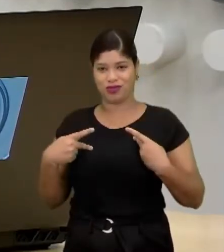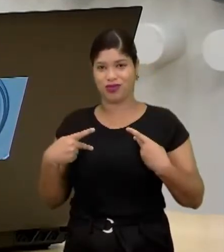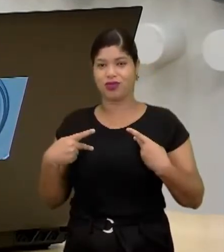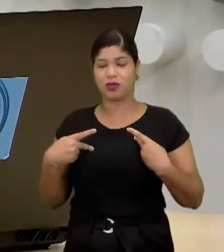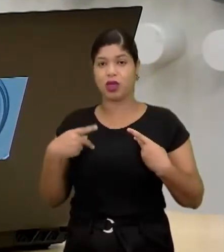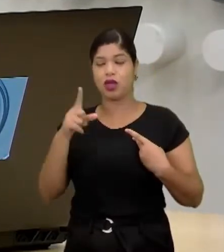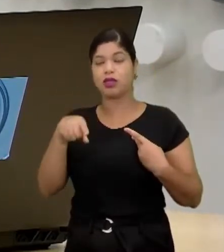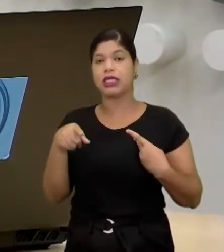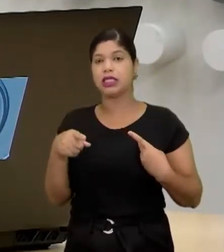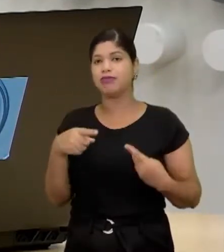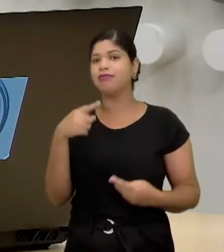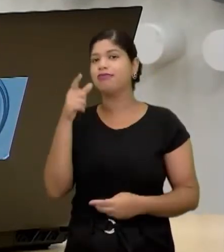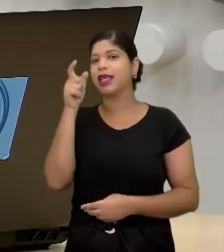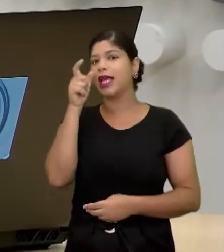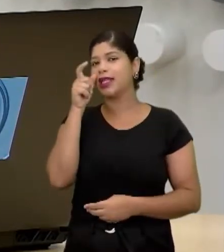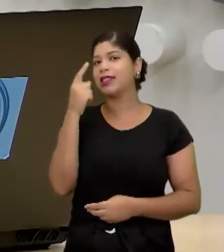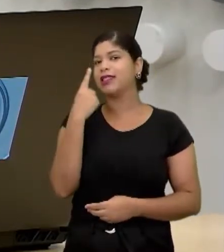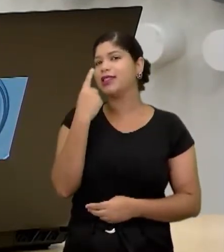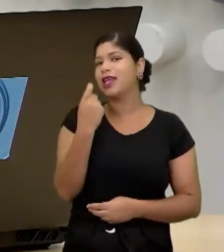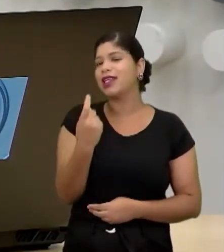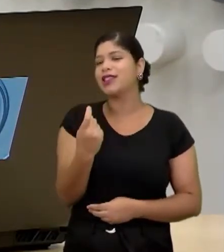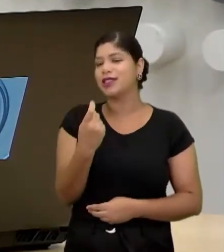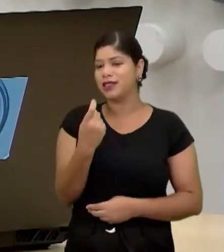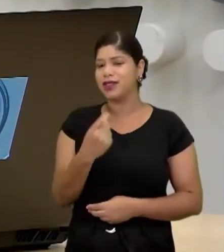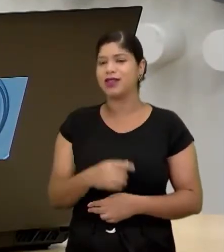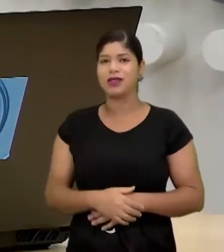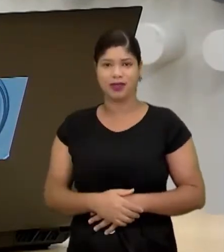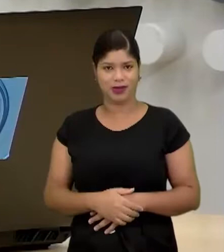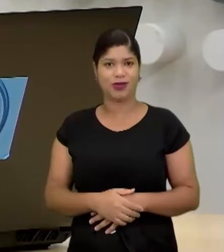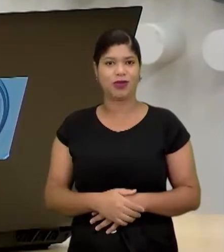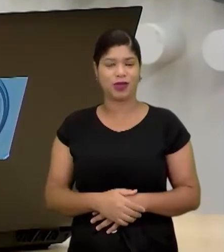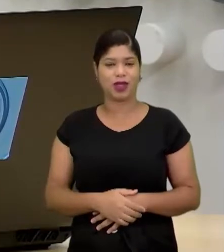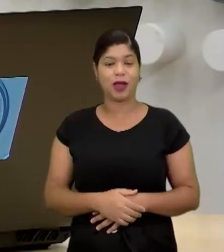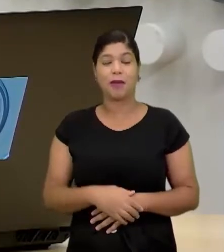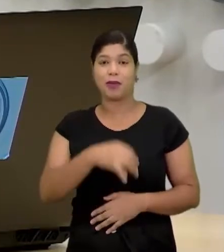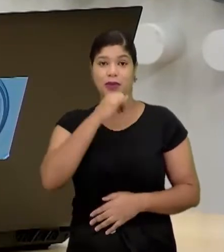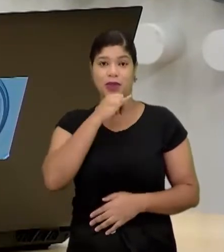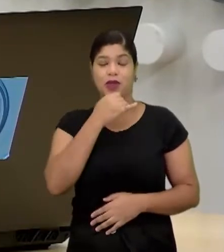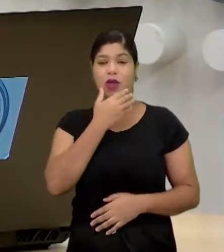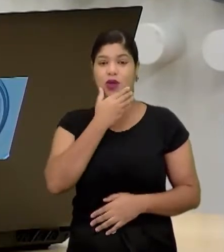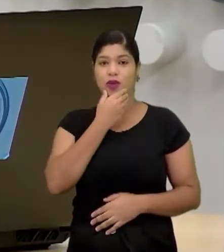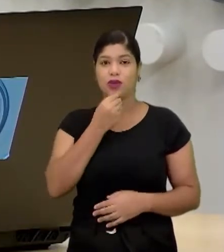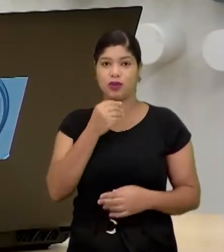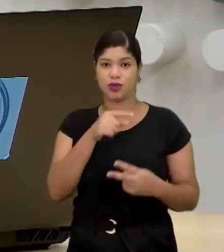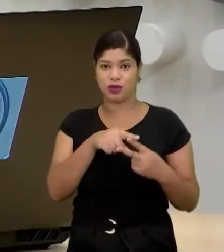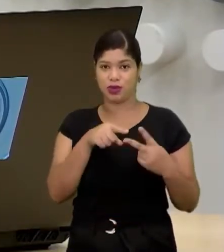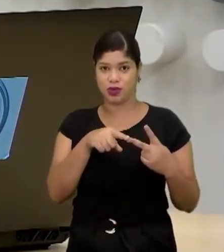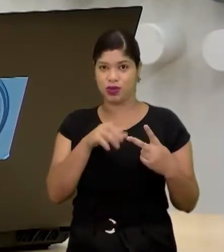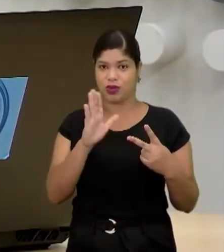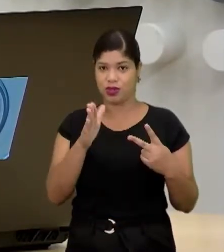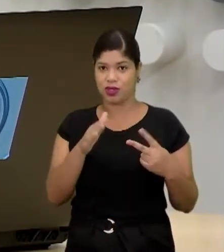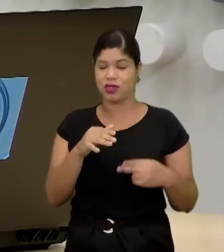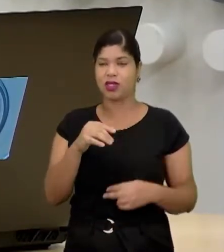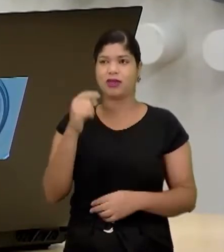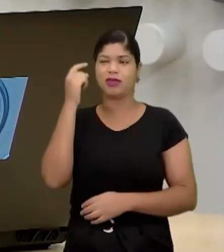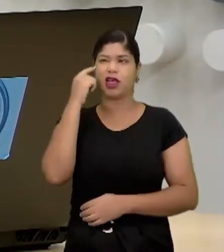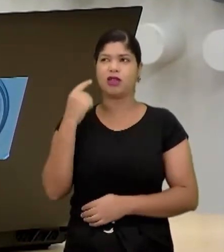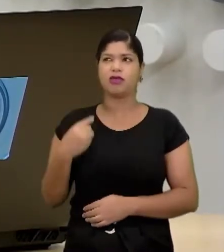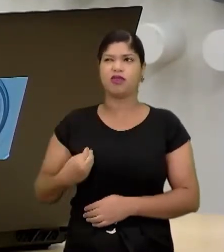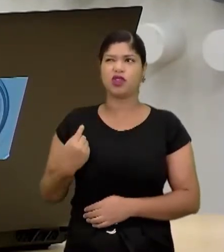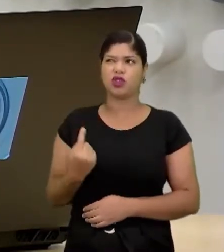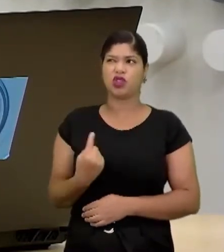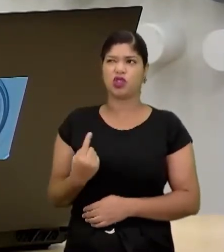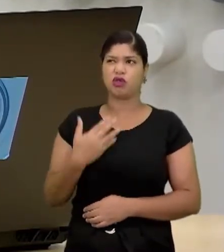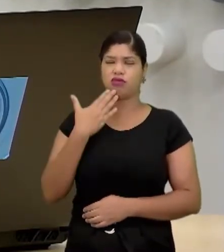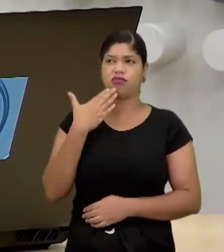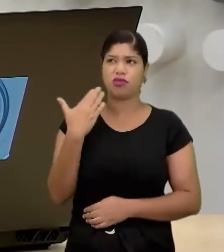tempo interessante e difícil então o thurow Christopher makendo leis entre vários outros diziam o seguinte eu em